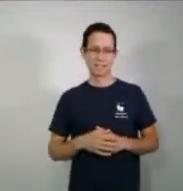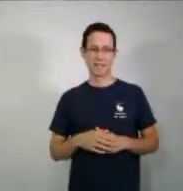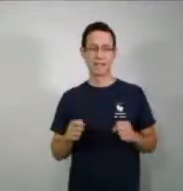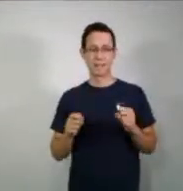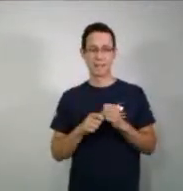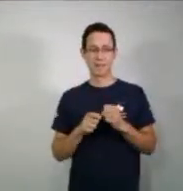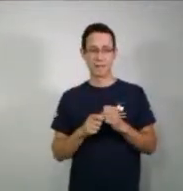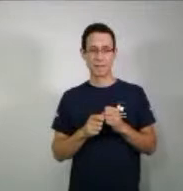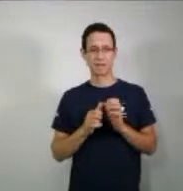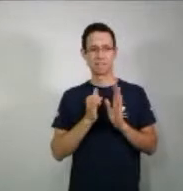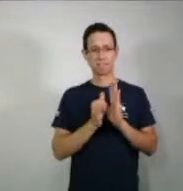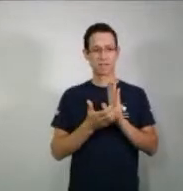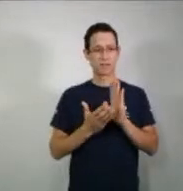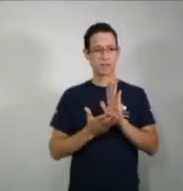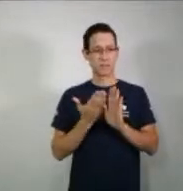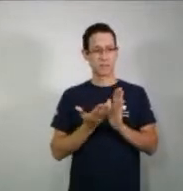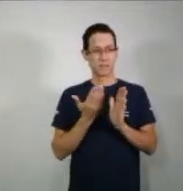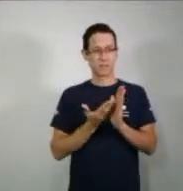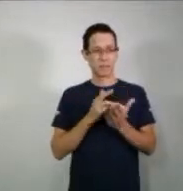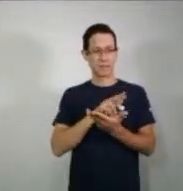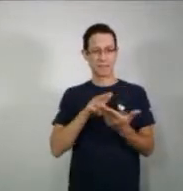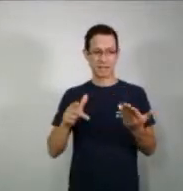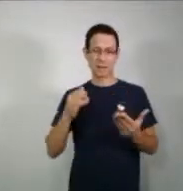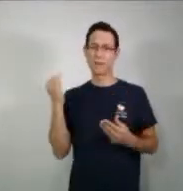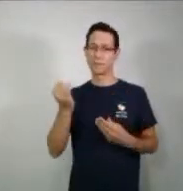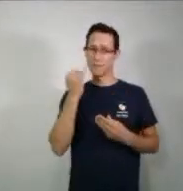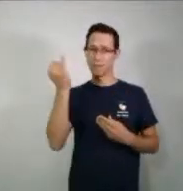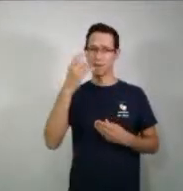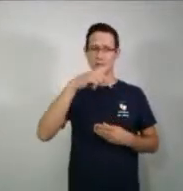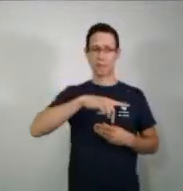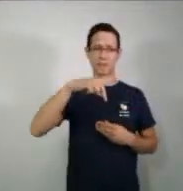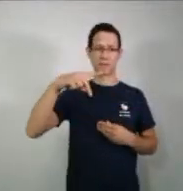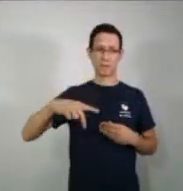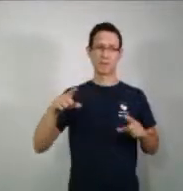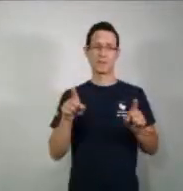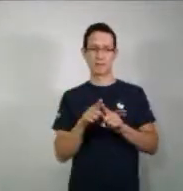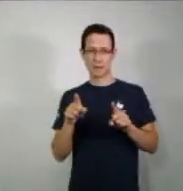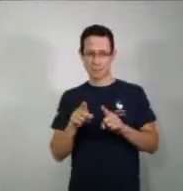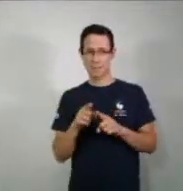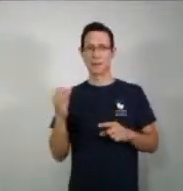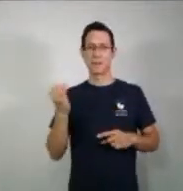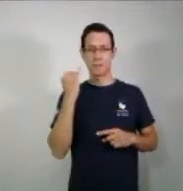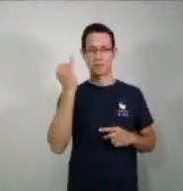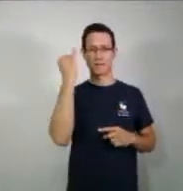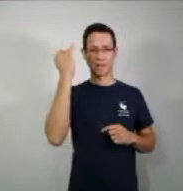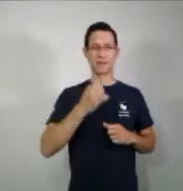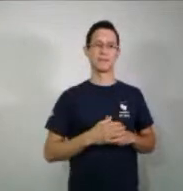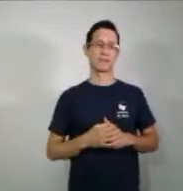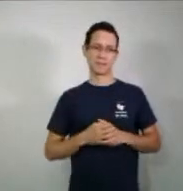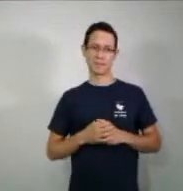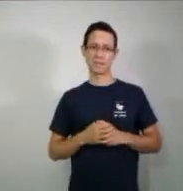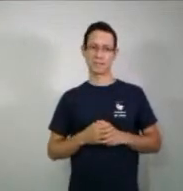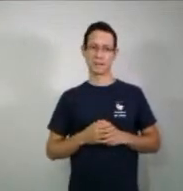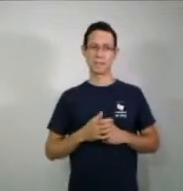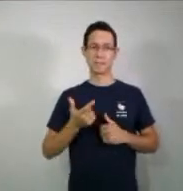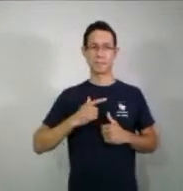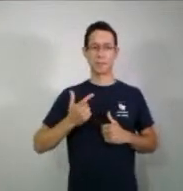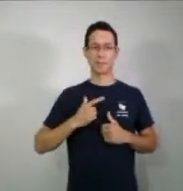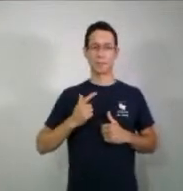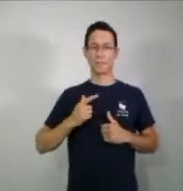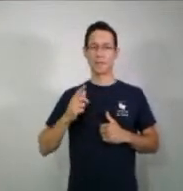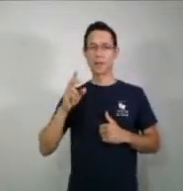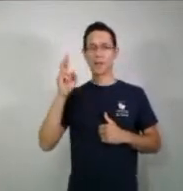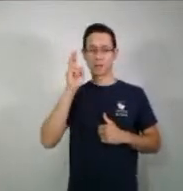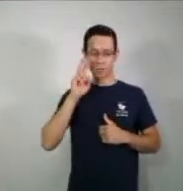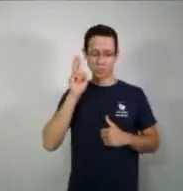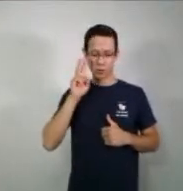editorial muito importante, um trabalho como professor também, né, muito importante. E, de fato, ele teve uma história como